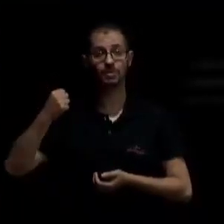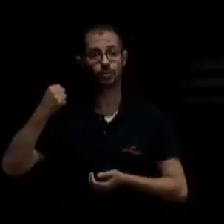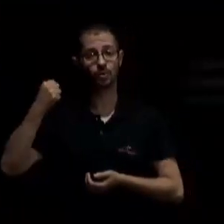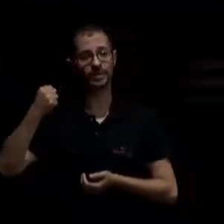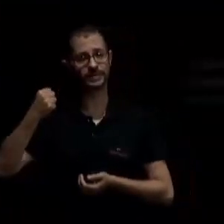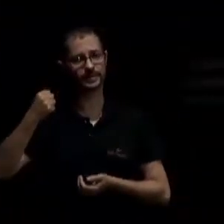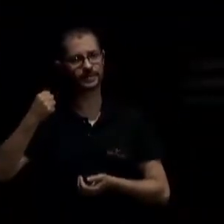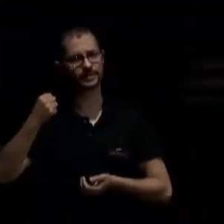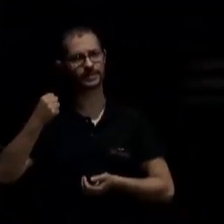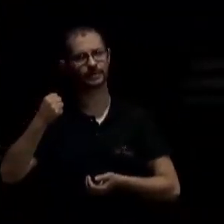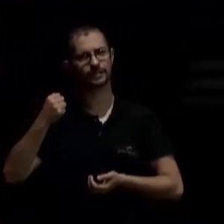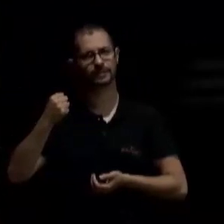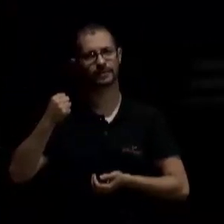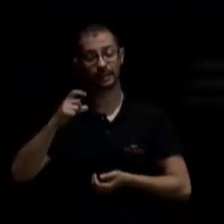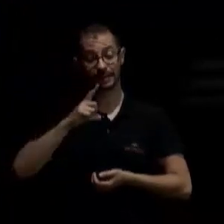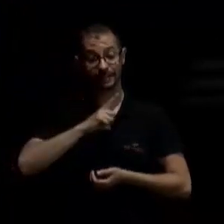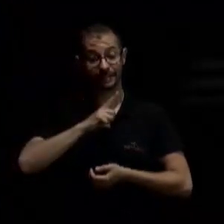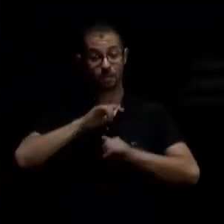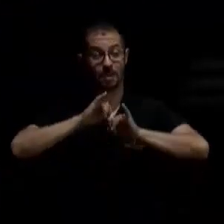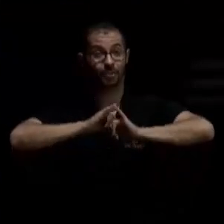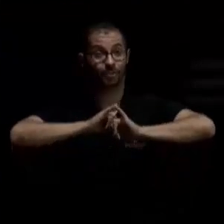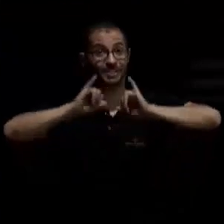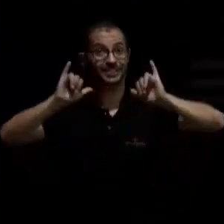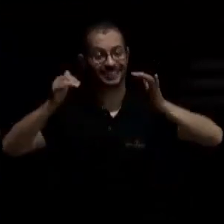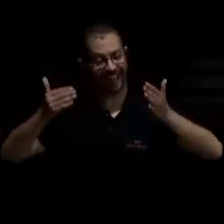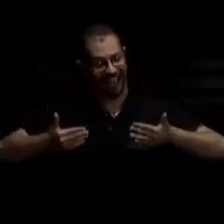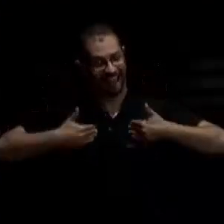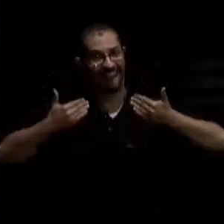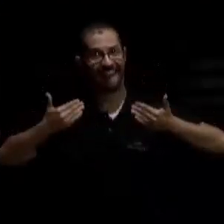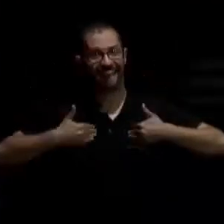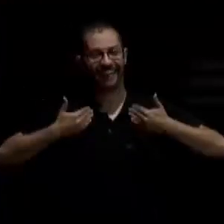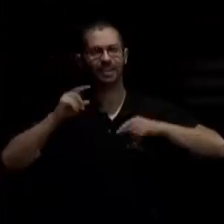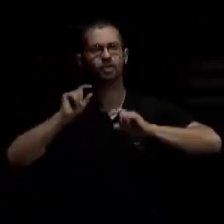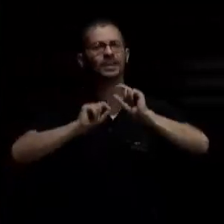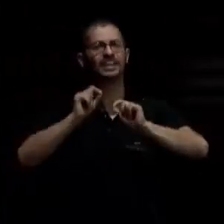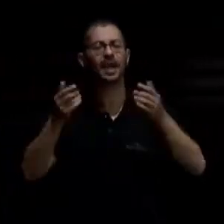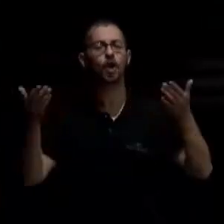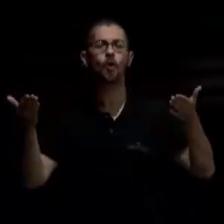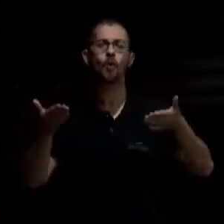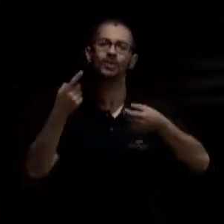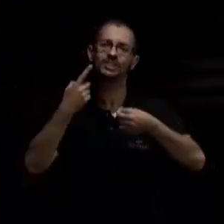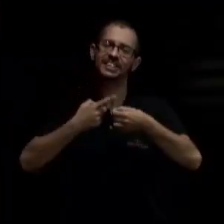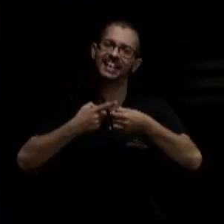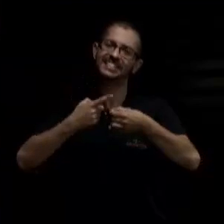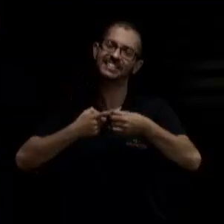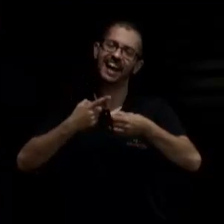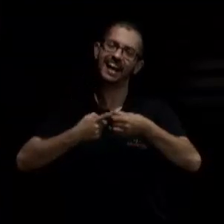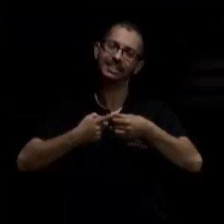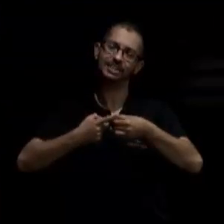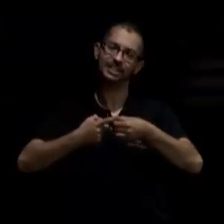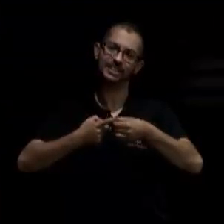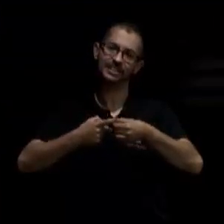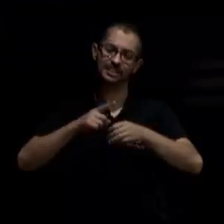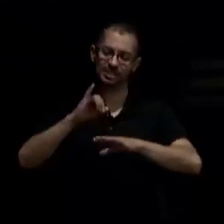olha, nós temos uma notícia de grande alegria. O que é? Hoje na cidade de Belém,